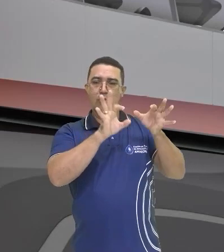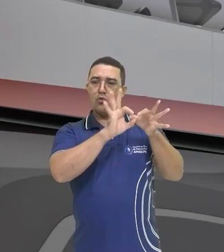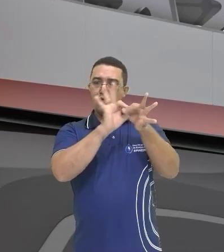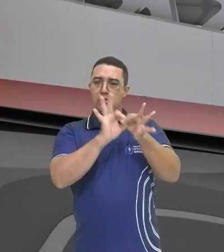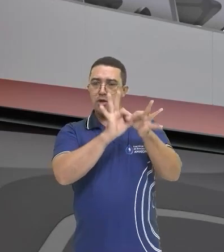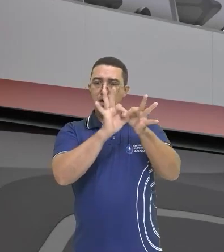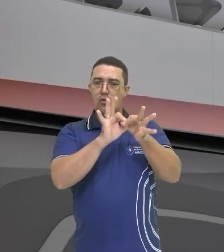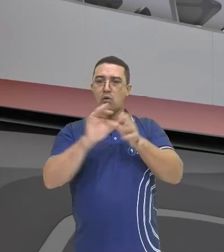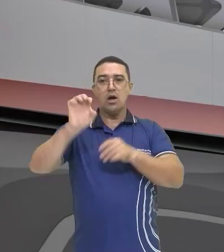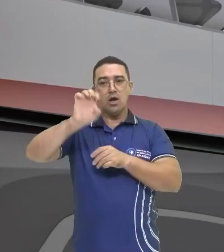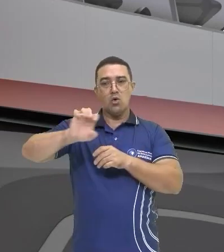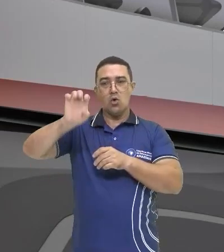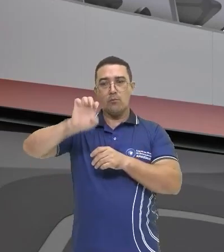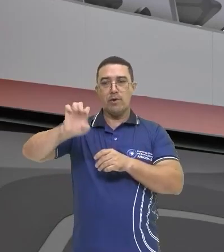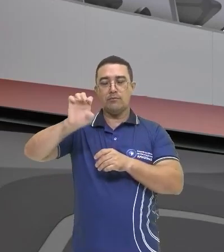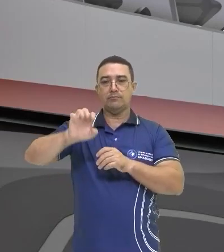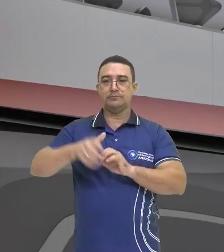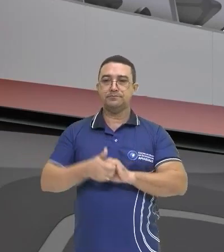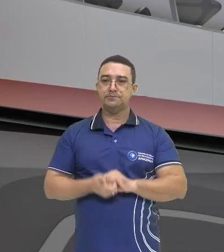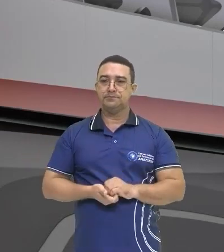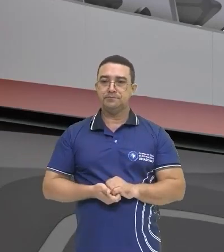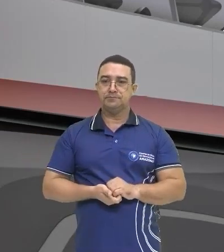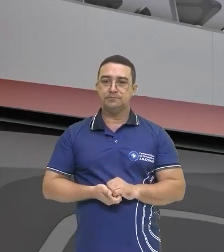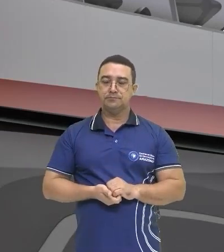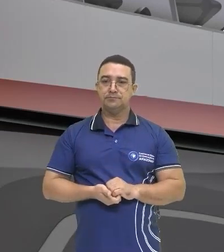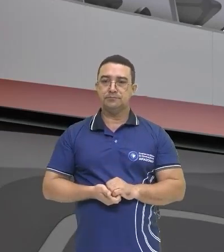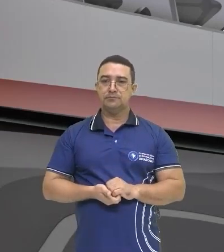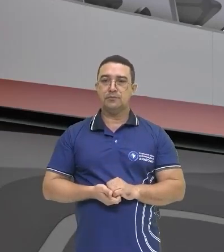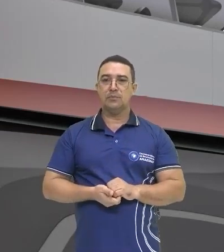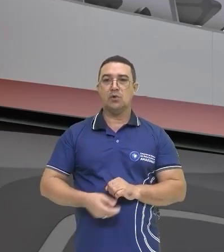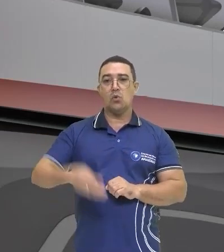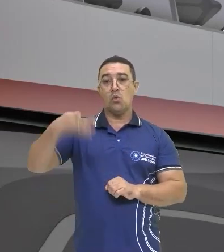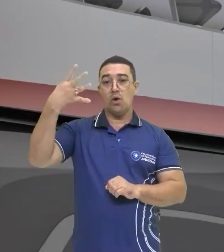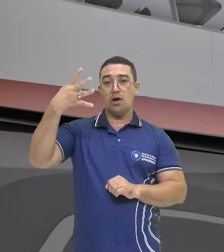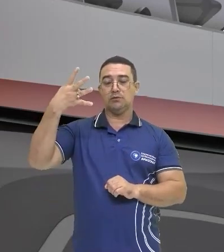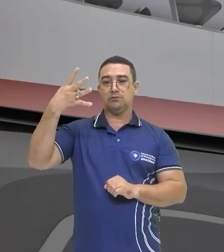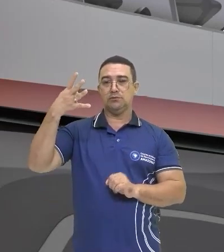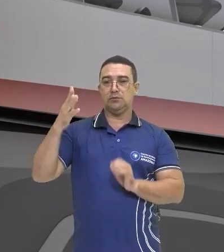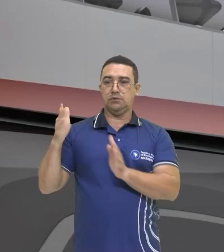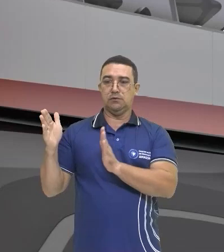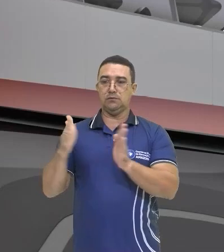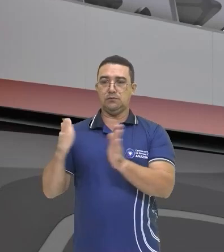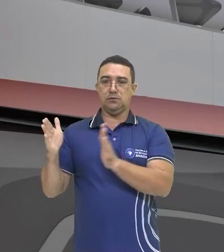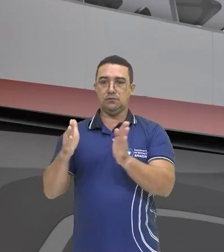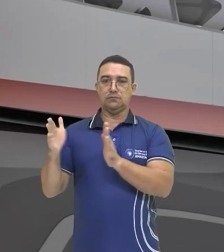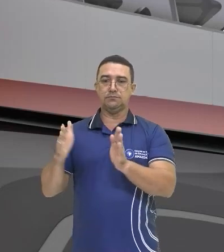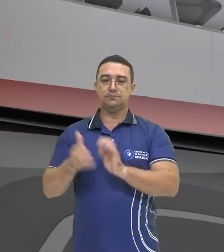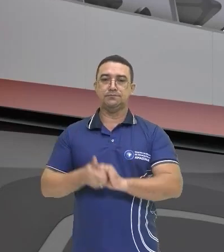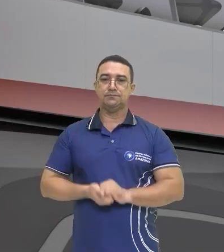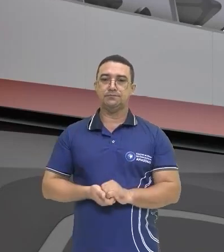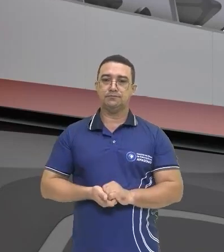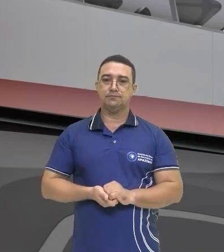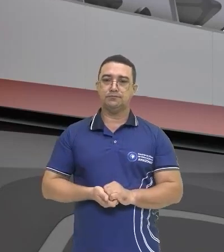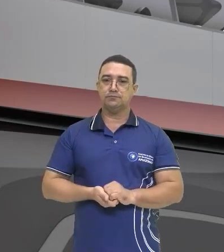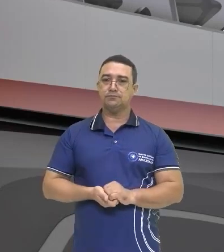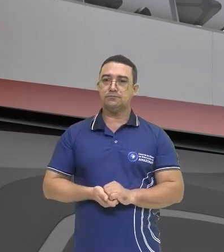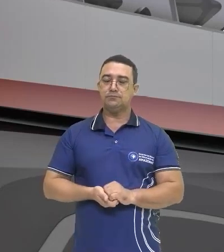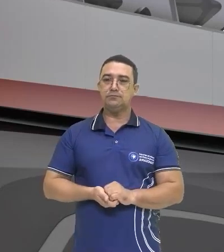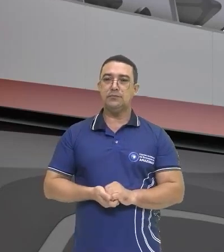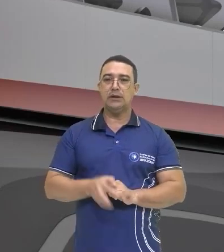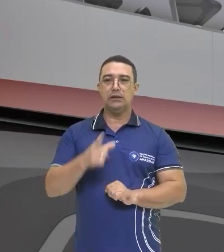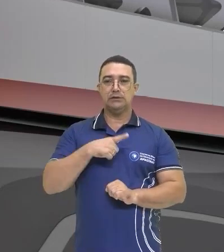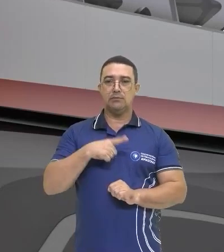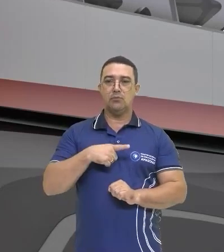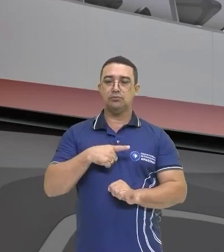União Europeia. Tudo bem? No quarto estágio, que a gente pode assim denominar, a gente vai ter uma